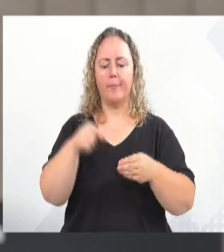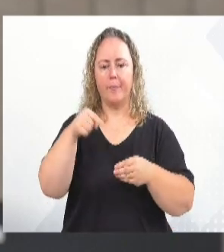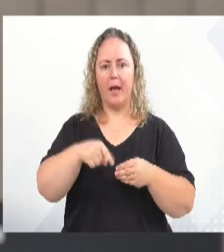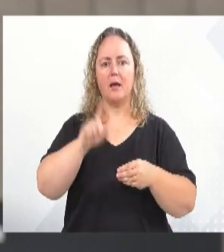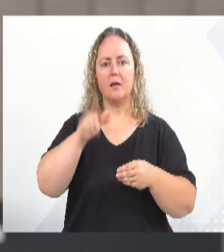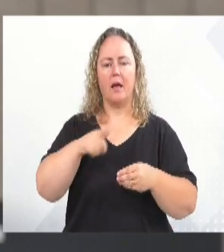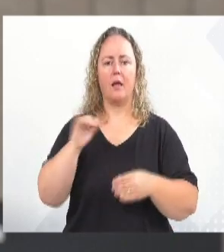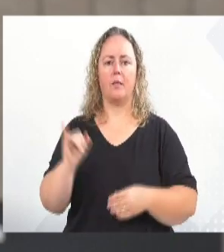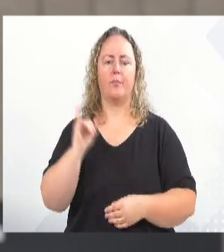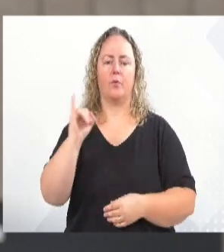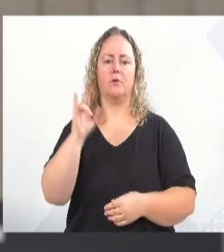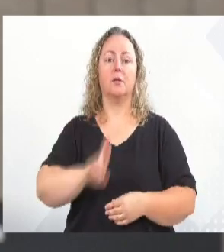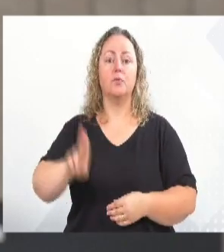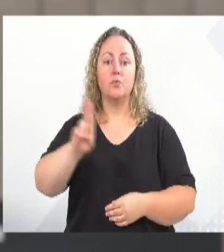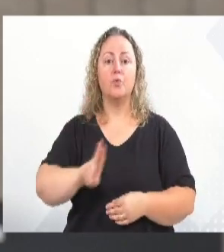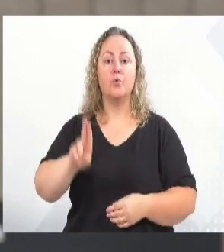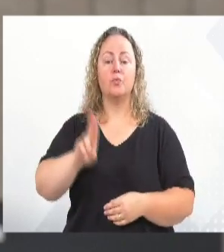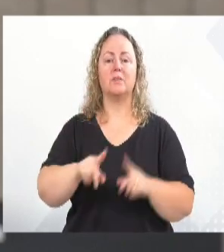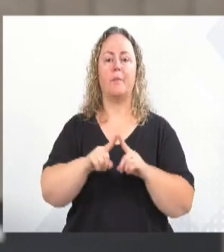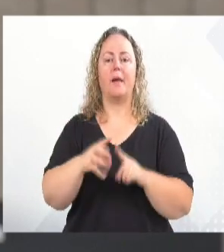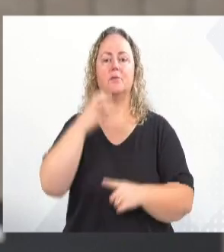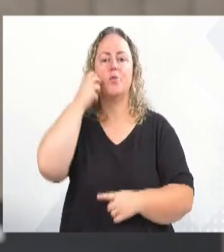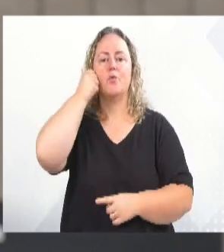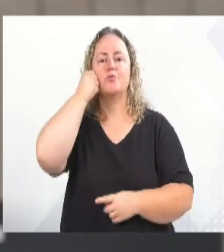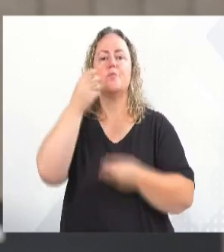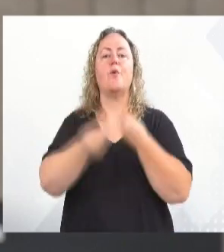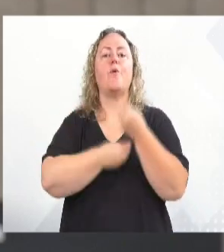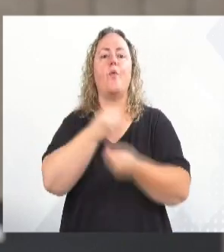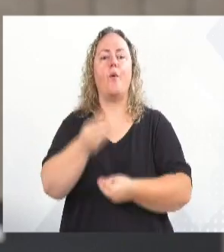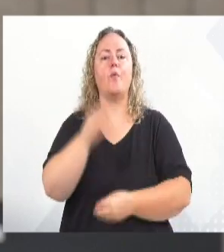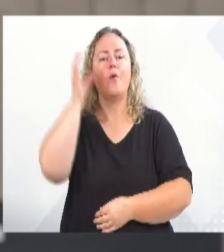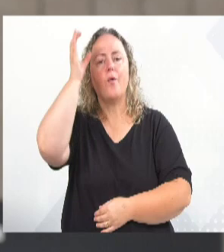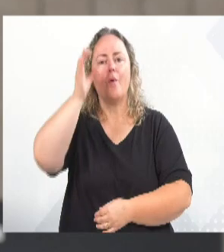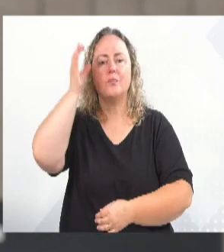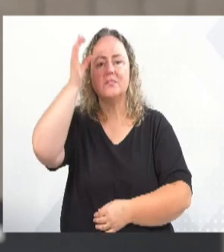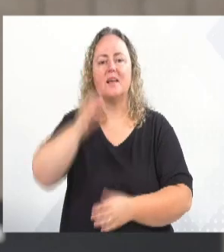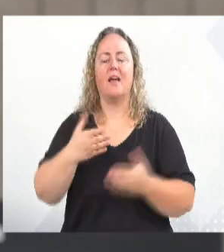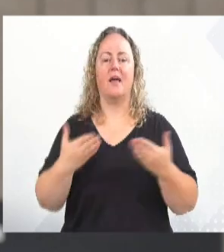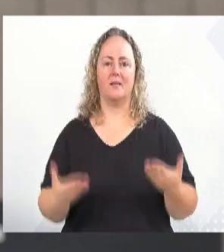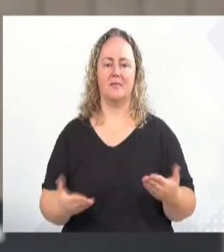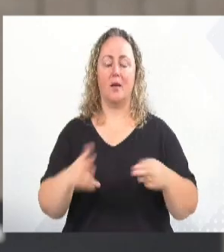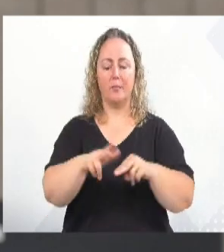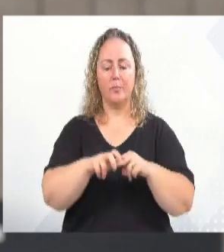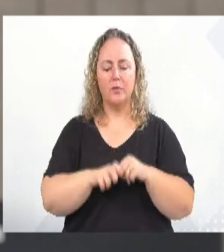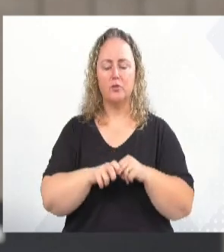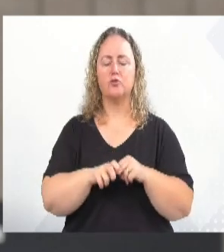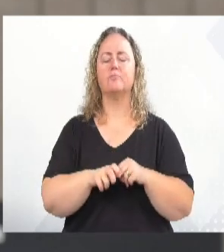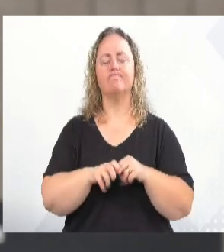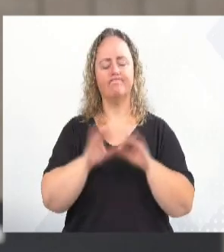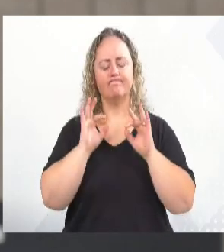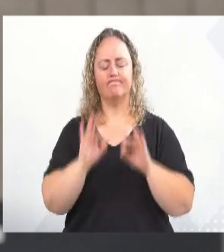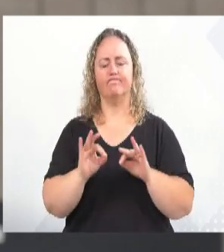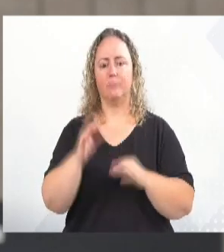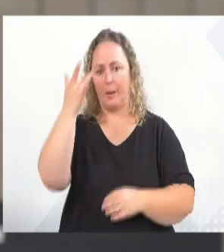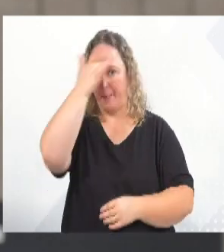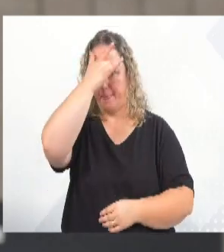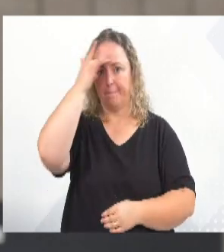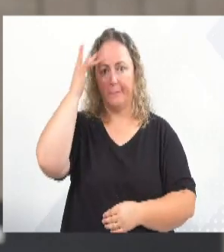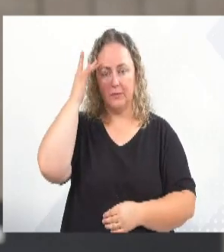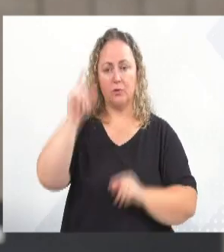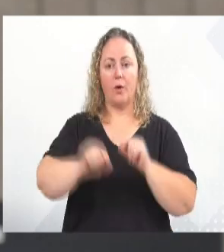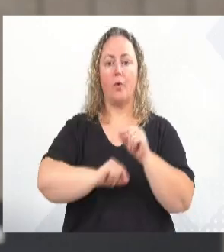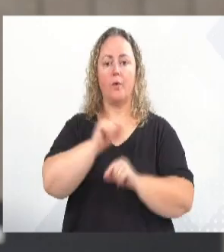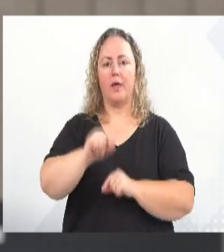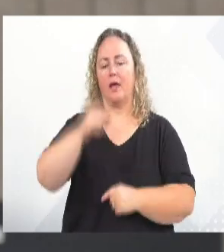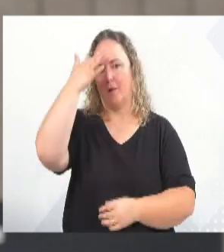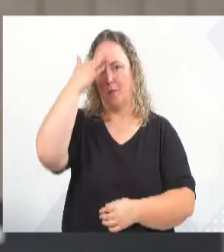primeira necessidade, mas sim o consumo consciente, algo que eu reconheço a necessidade da gente bater nessa tecla de que as pessoas